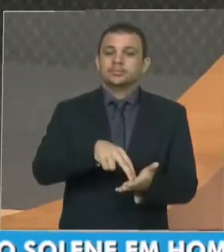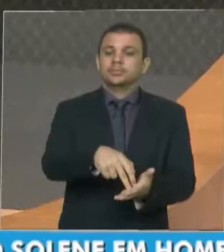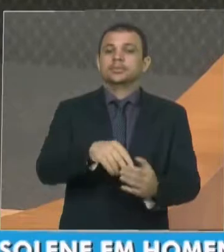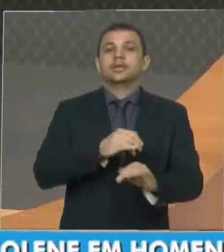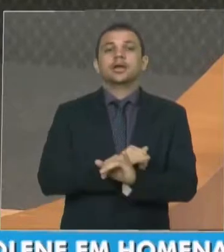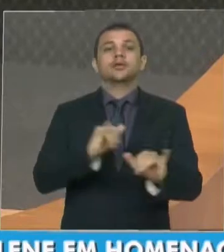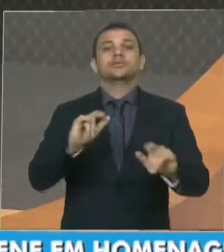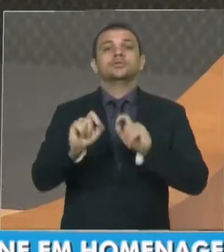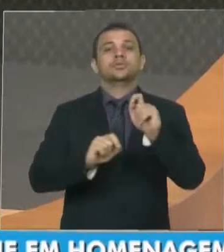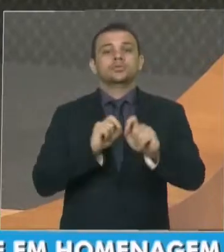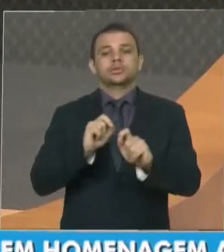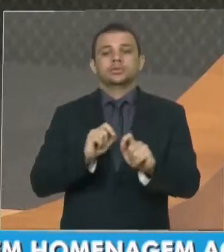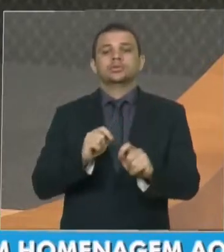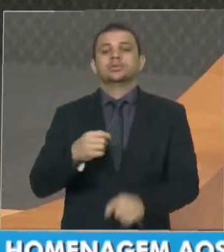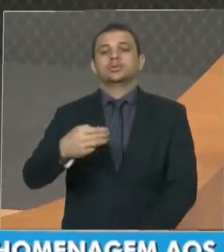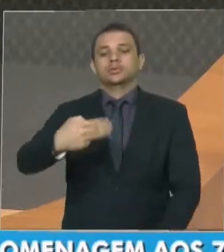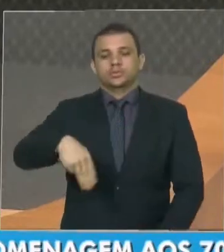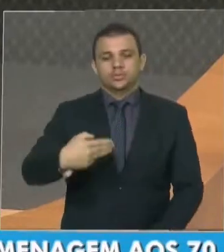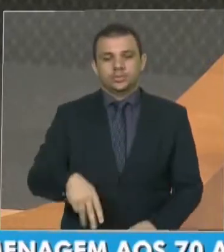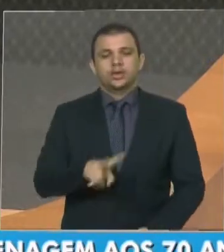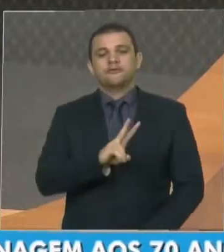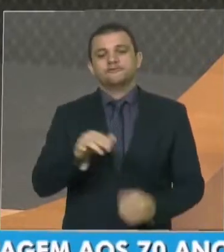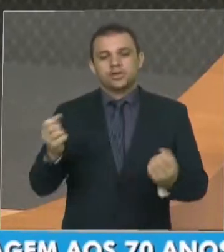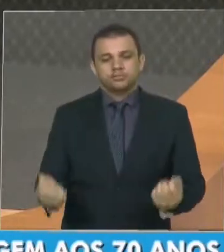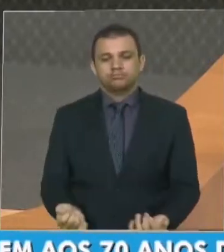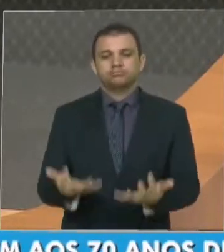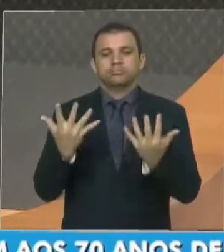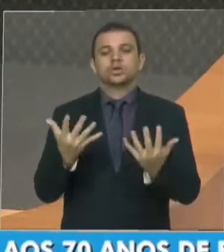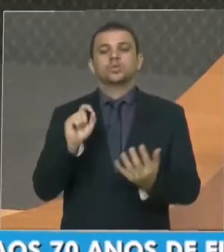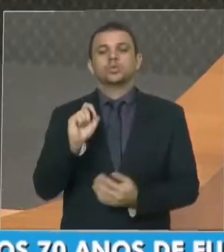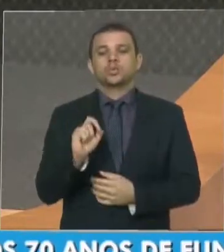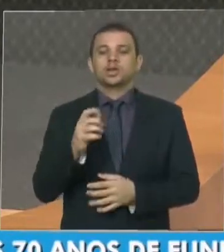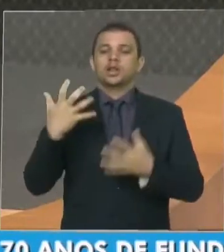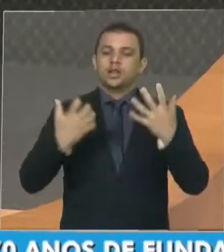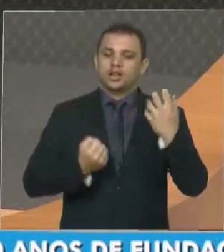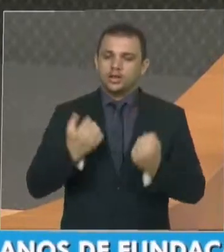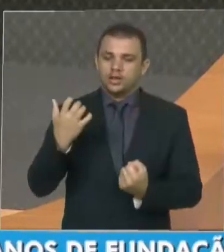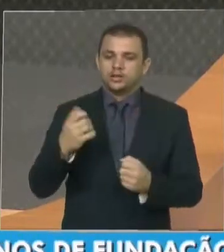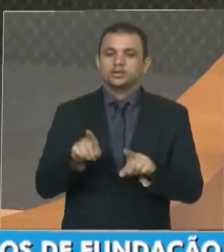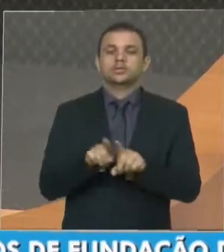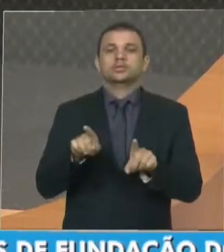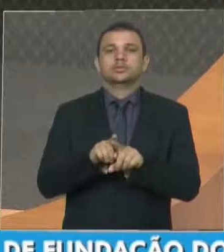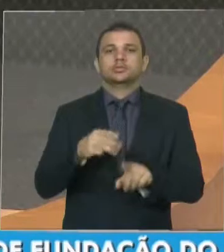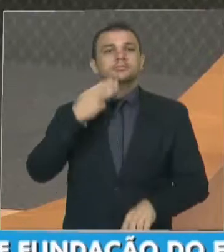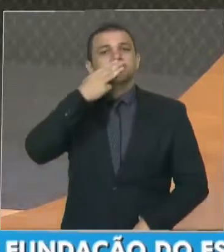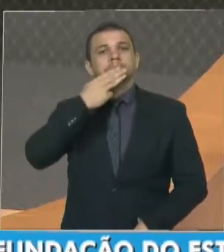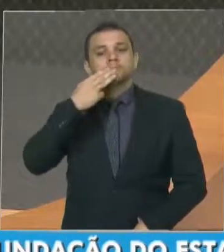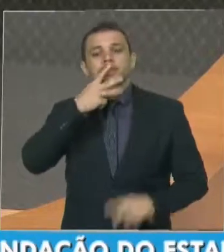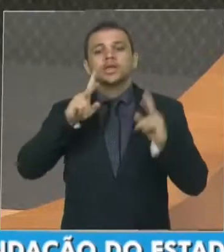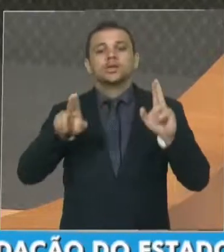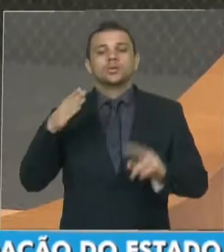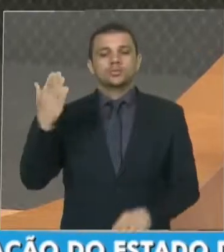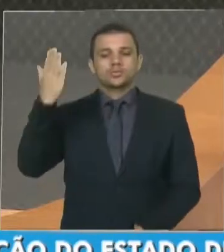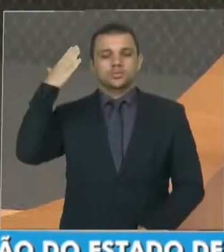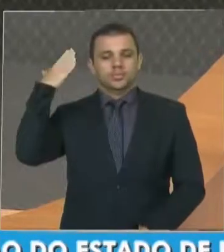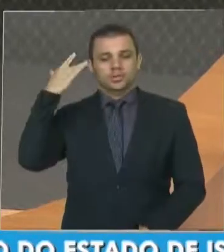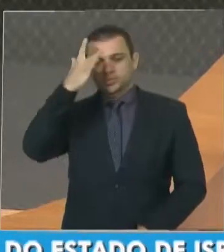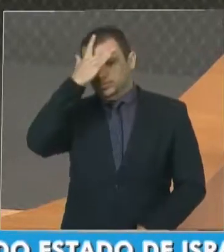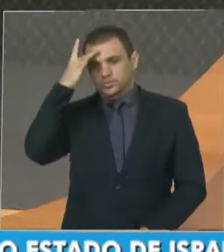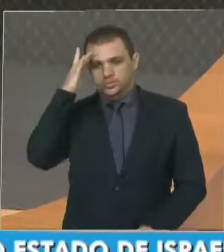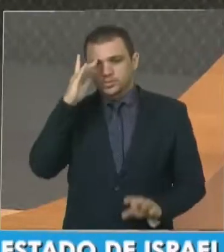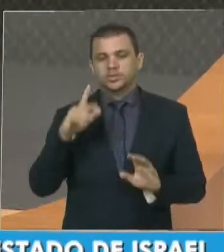Maranhão vai emanar leite e mel, assim como emanou para o povo, povo